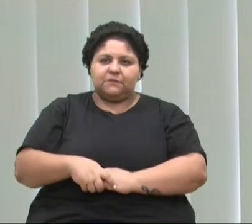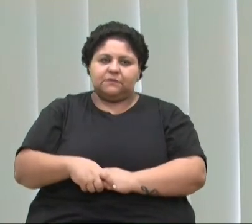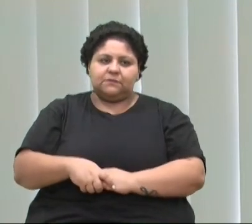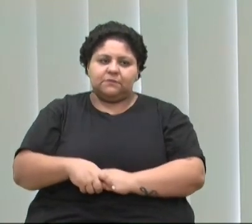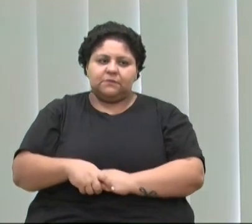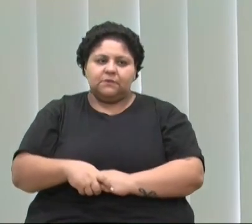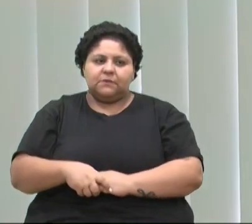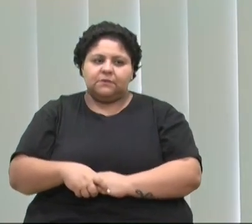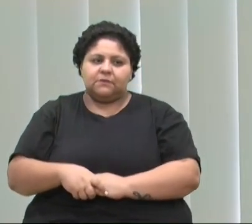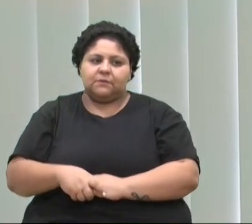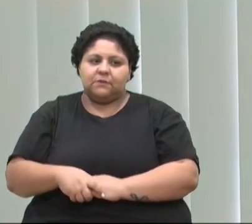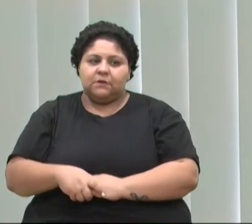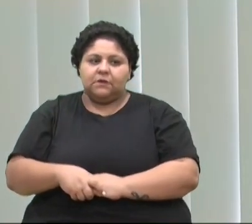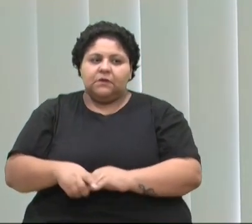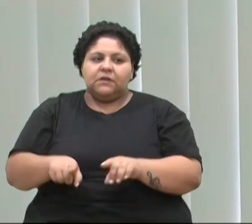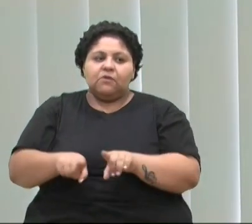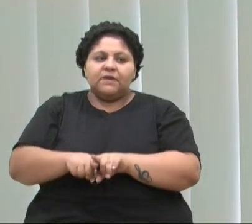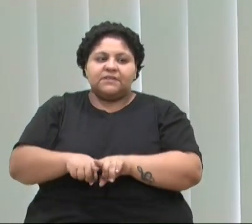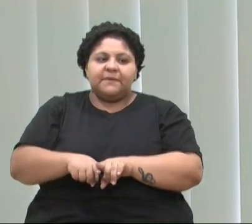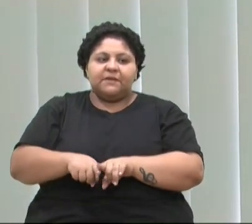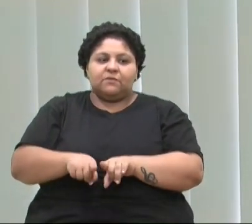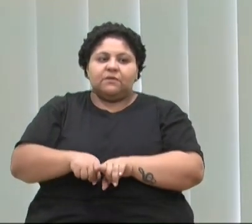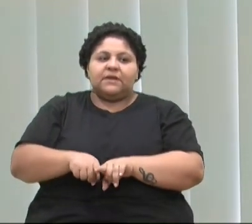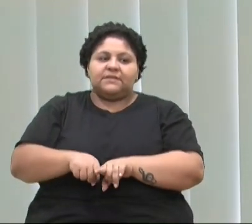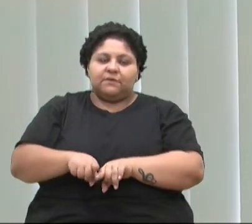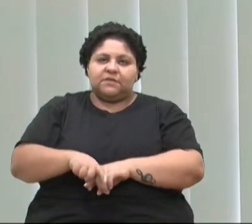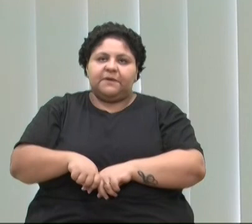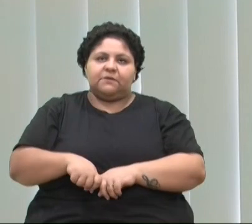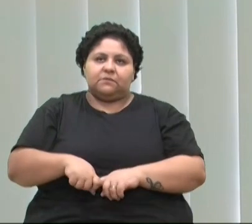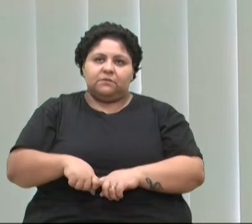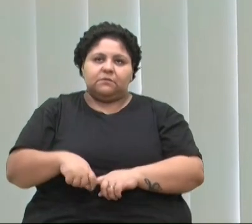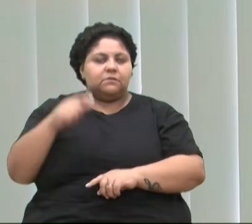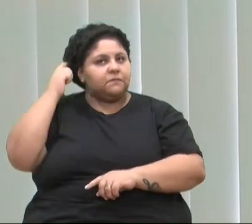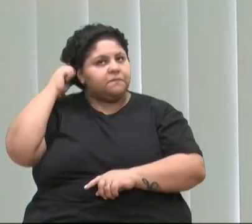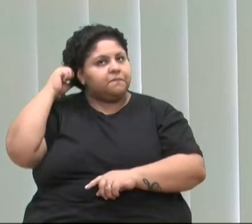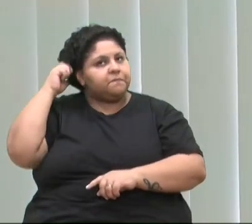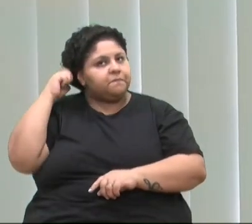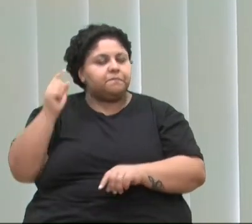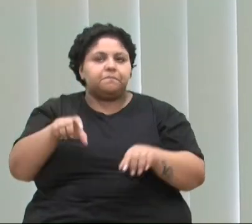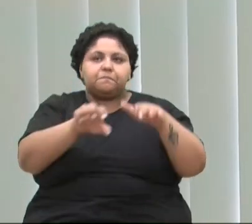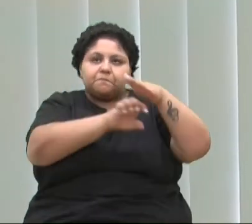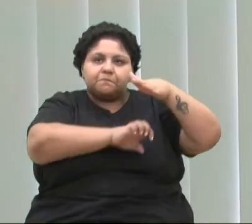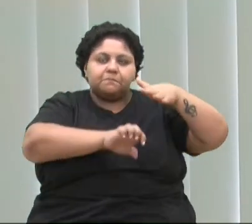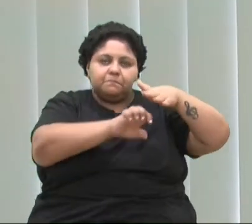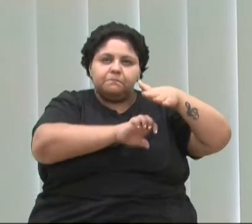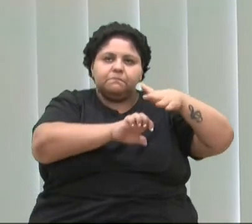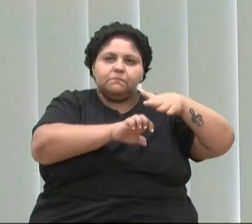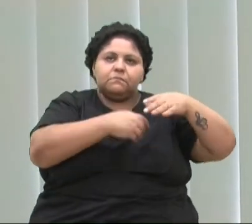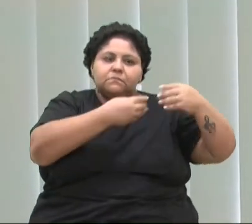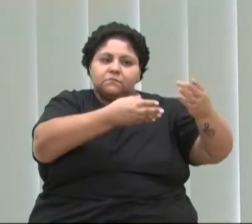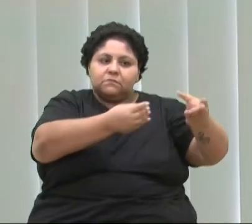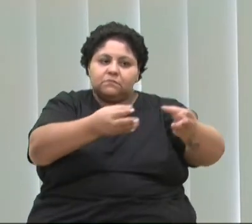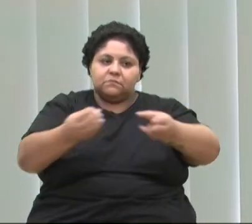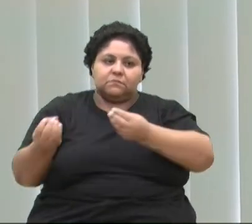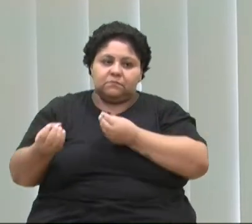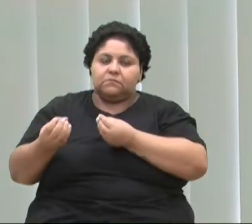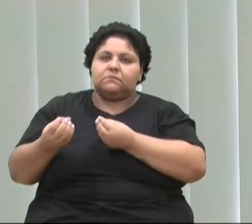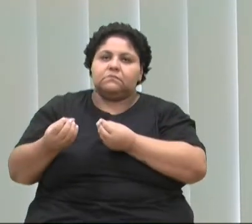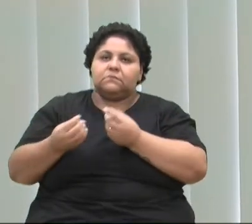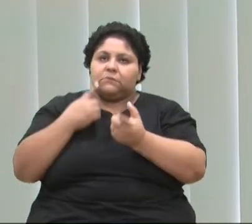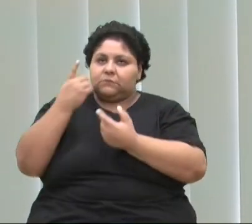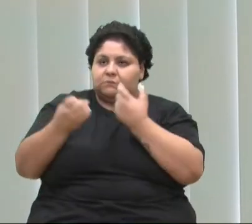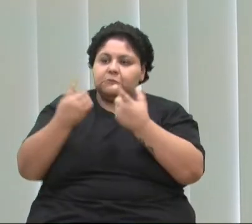UPA, sim, a gente segue enfrentando alguns problemas com a empresa. Muito embora em